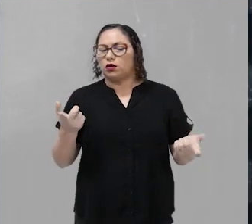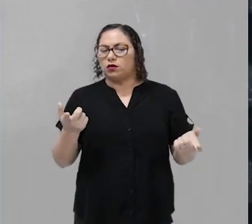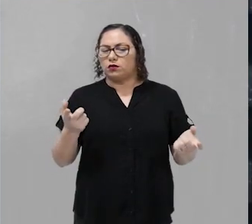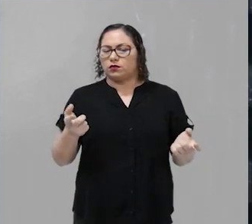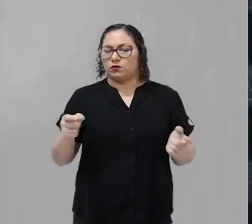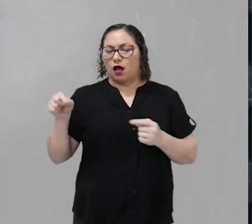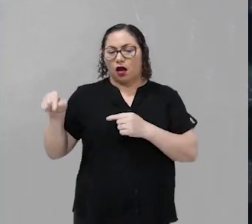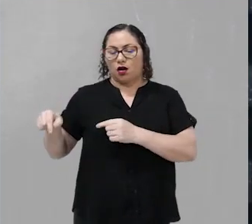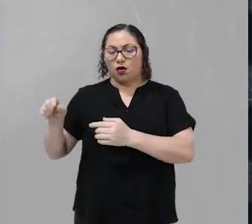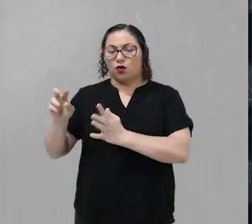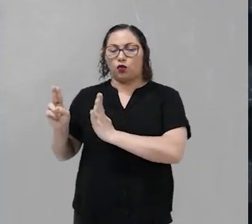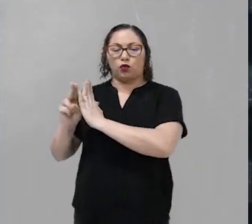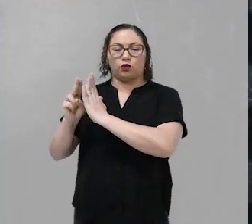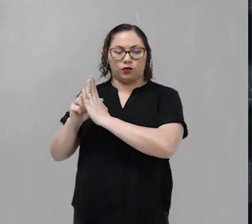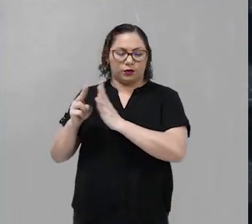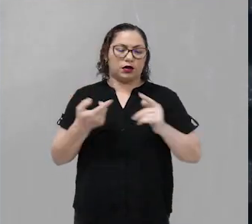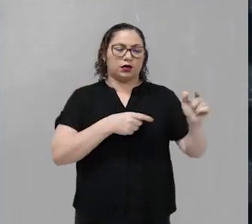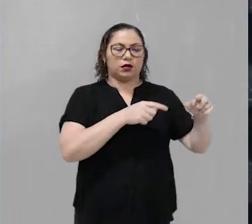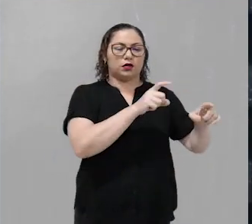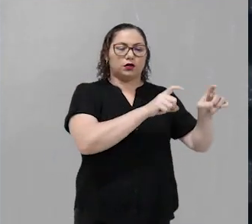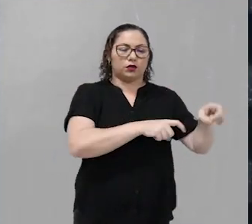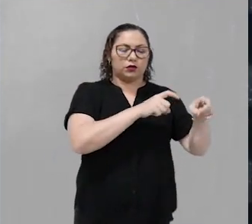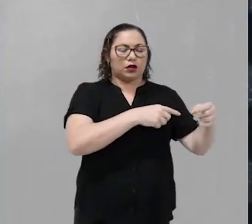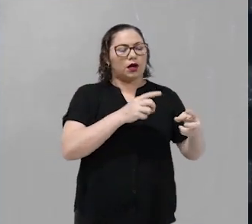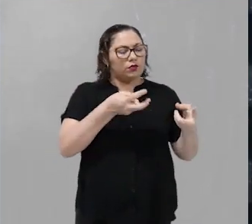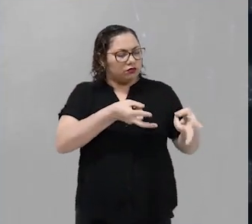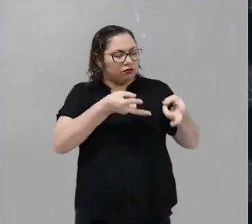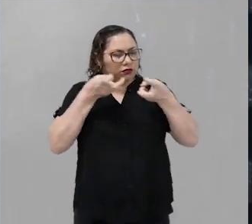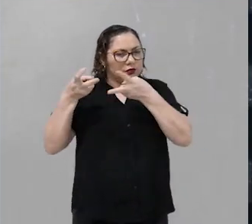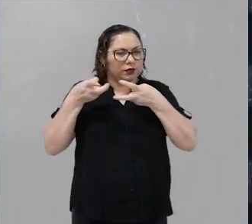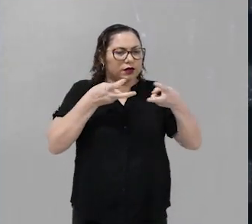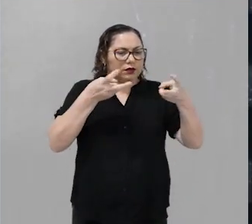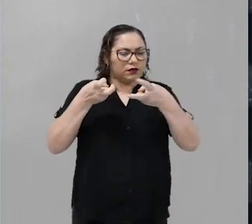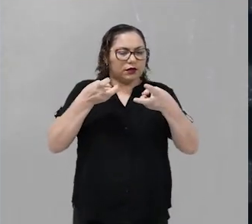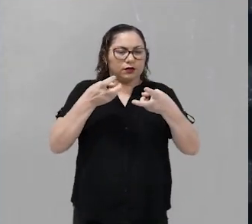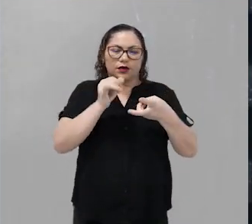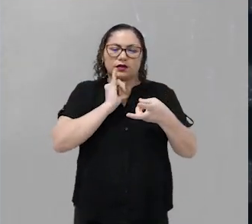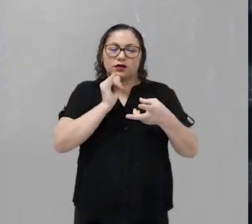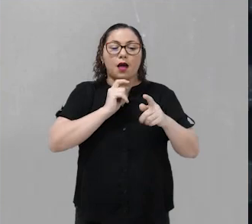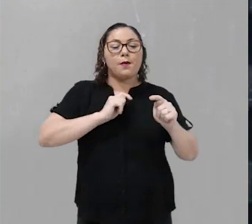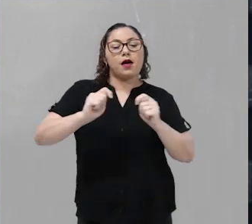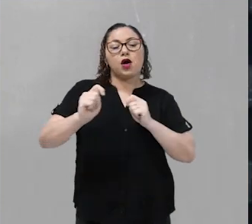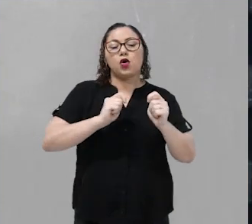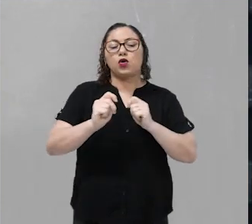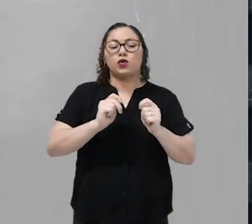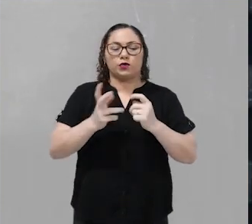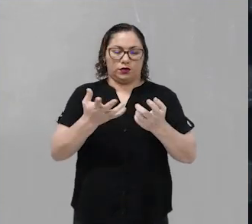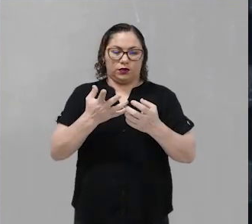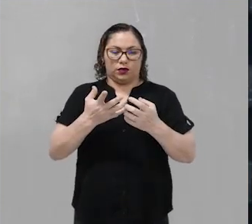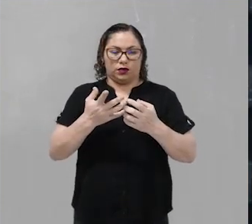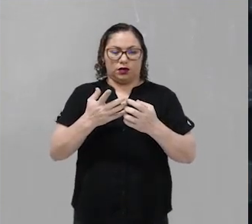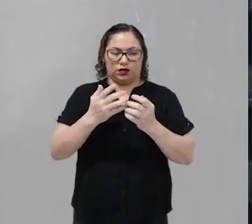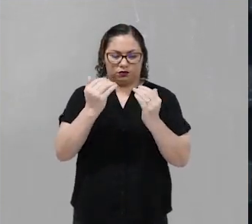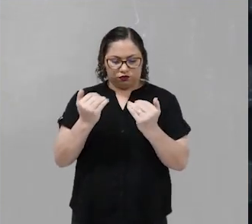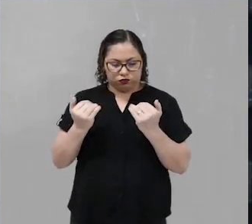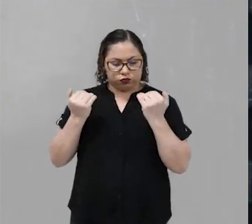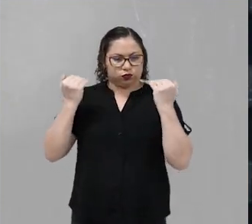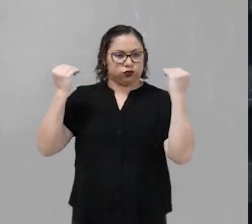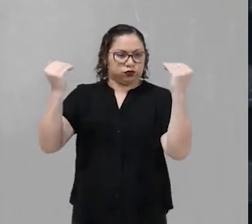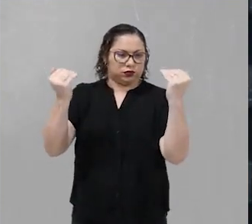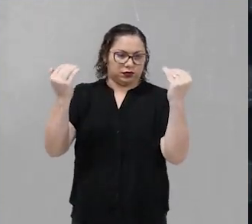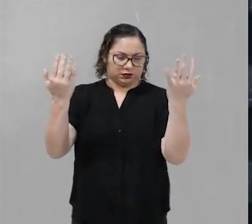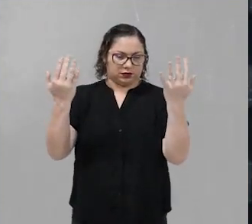ser percebida através das atividades econômicas que são mais proeminentes, mais importantes, que